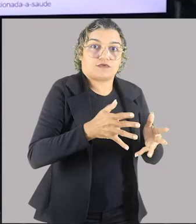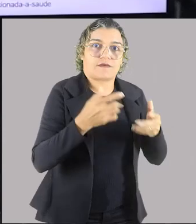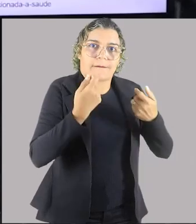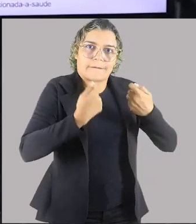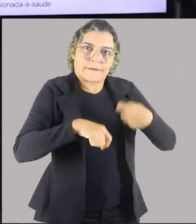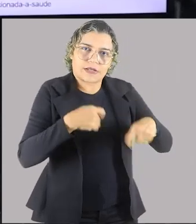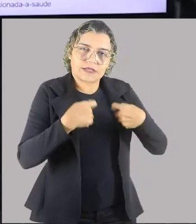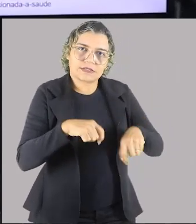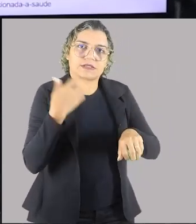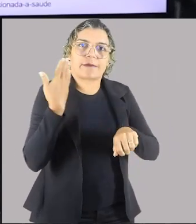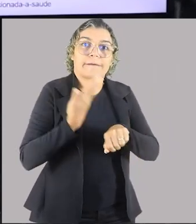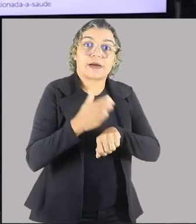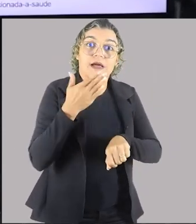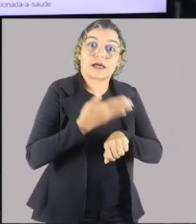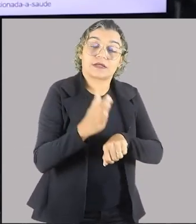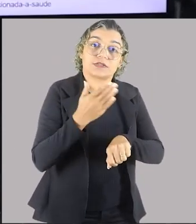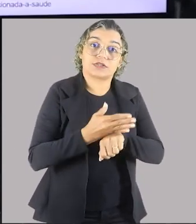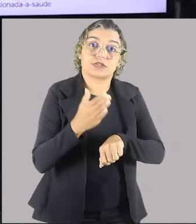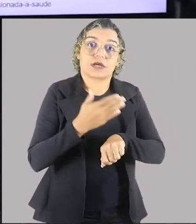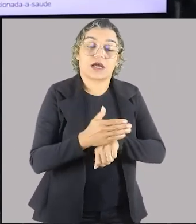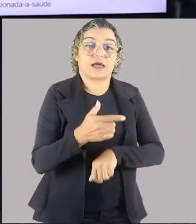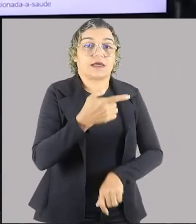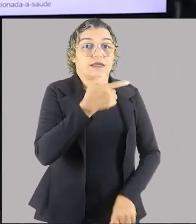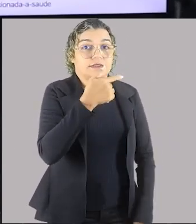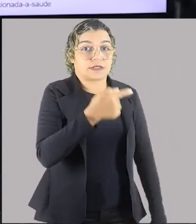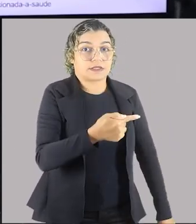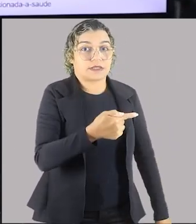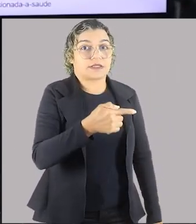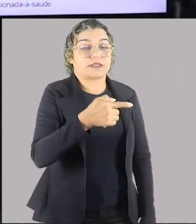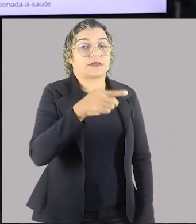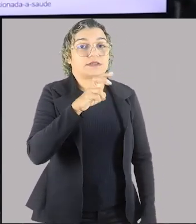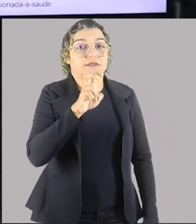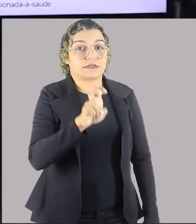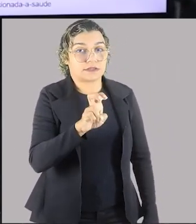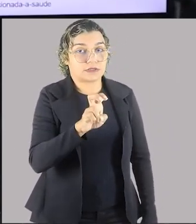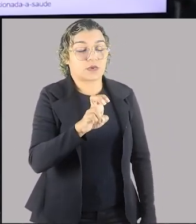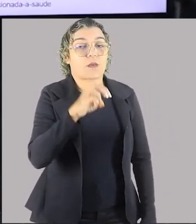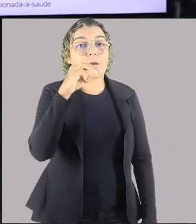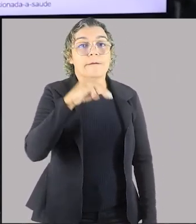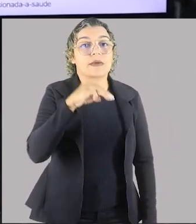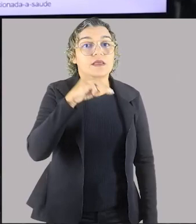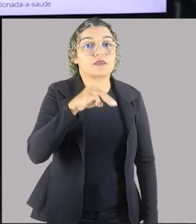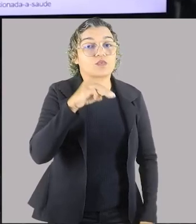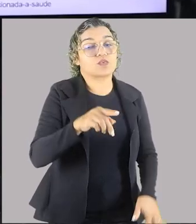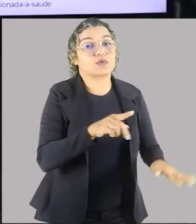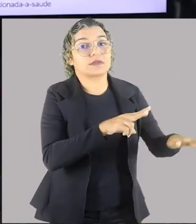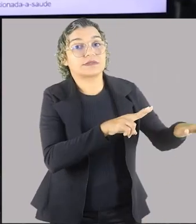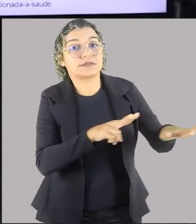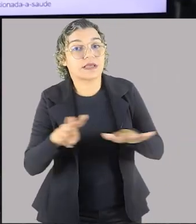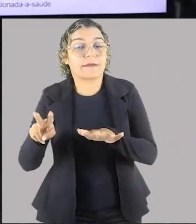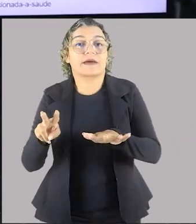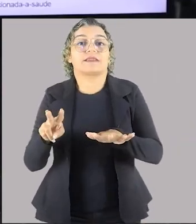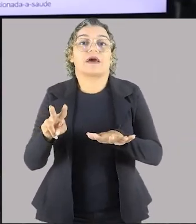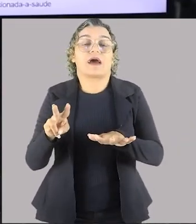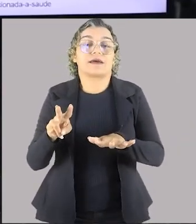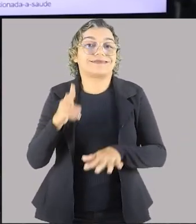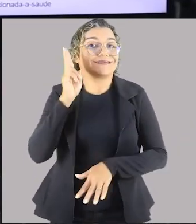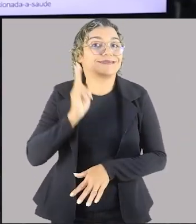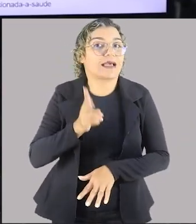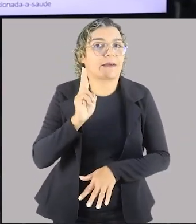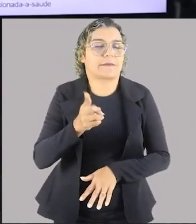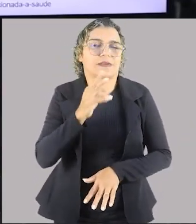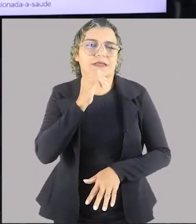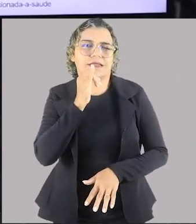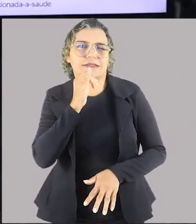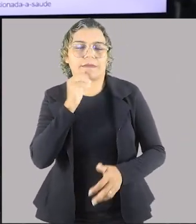precisa praticar 75 minutos semanais de atividade física intensa. É o quê? Por exemplo,